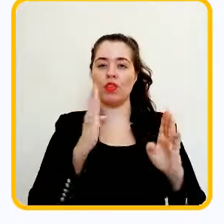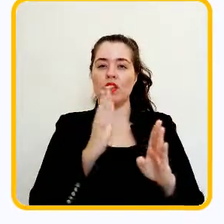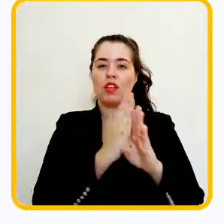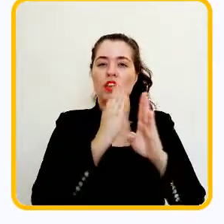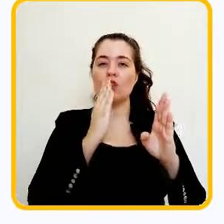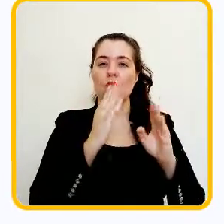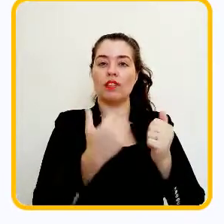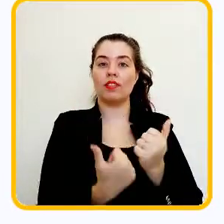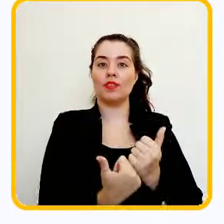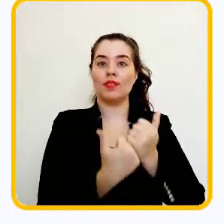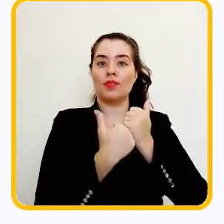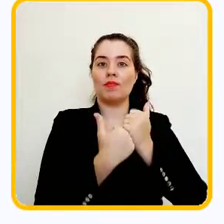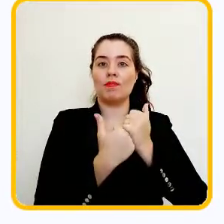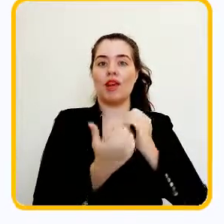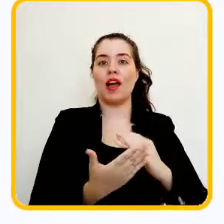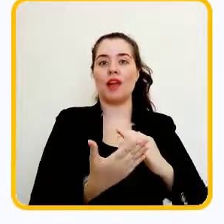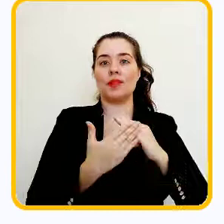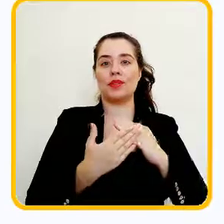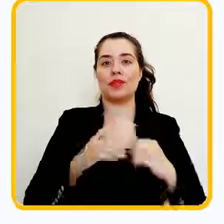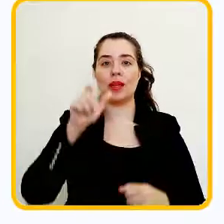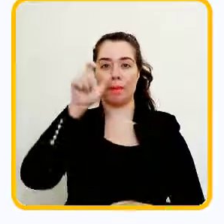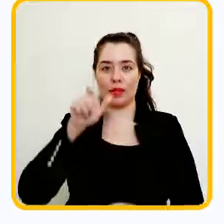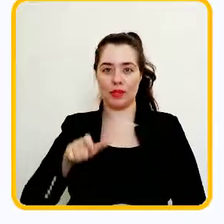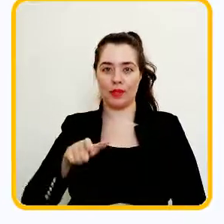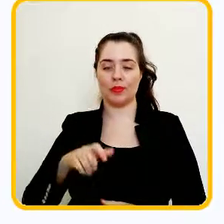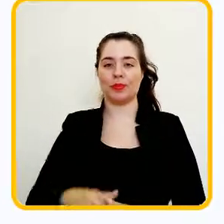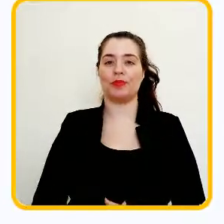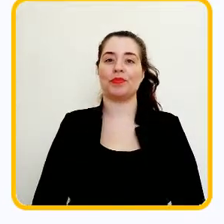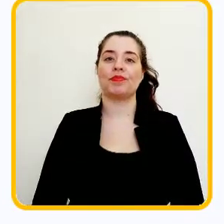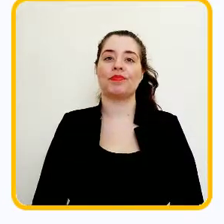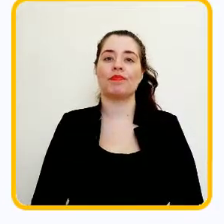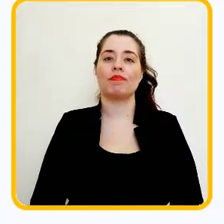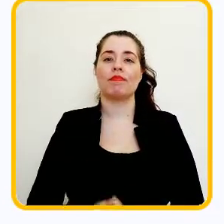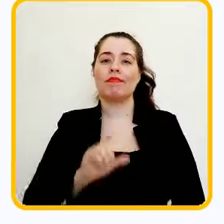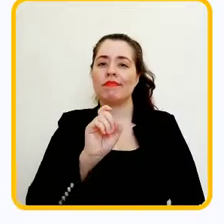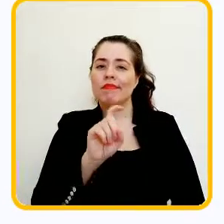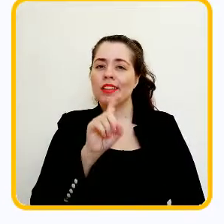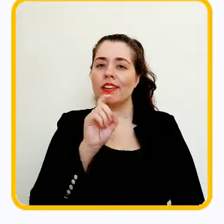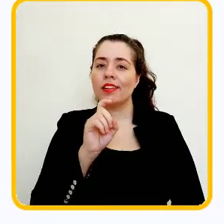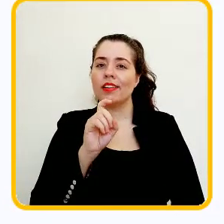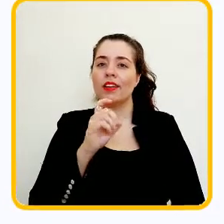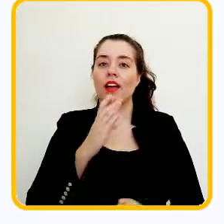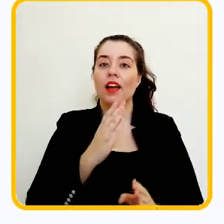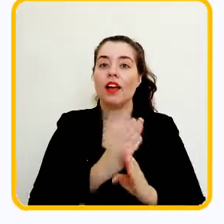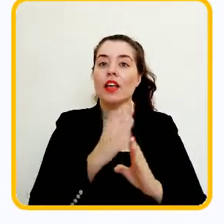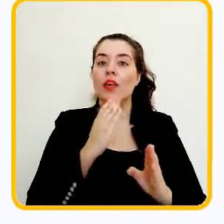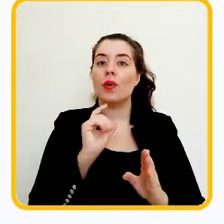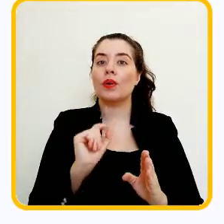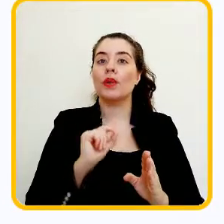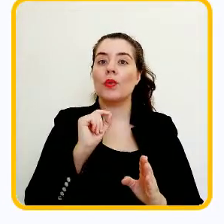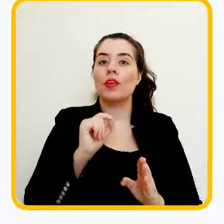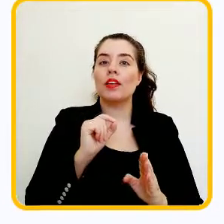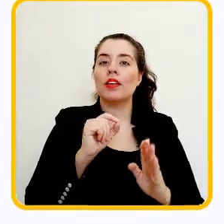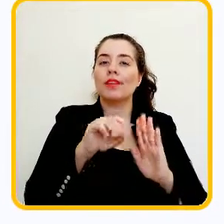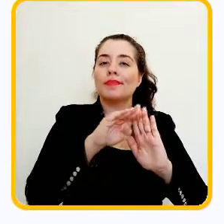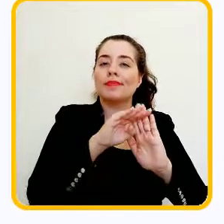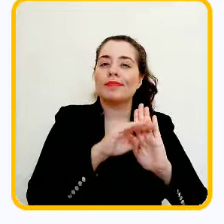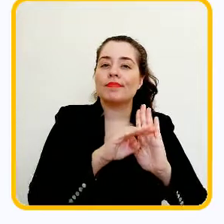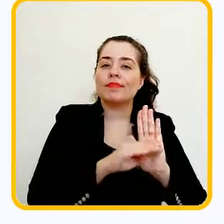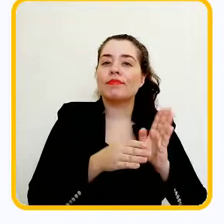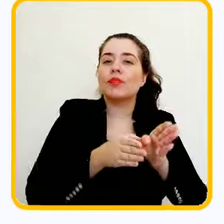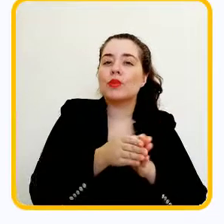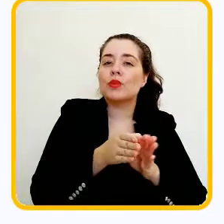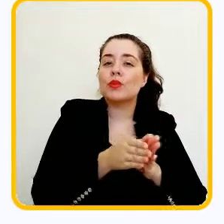encontra um link para o suporte ao usuário ao clicar nesse link você encontrará algumas